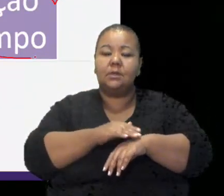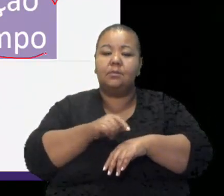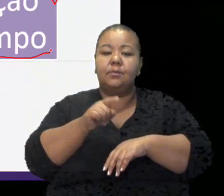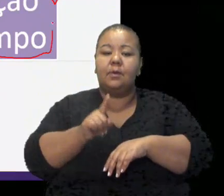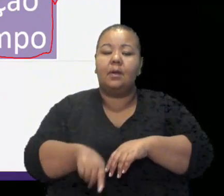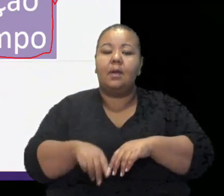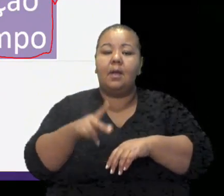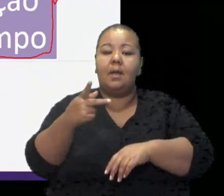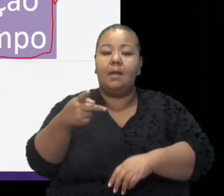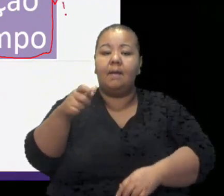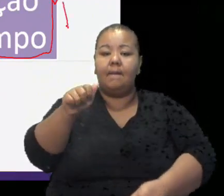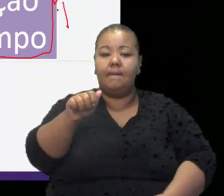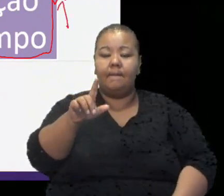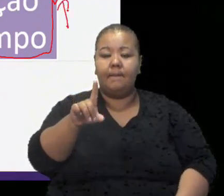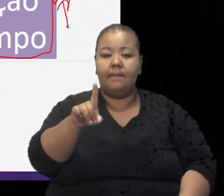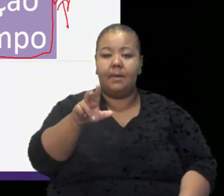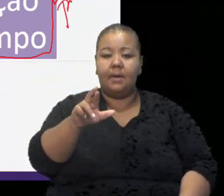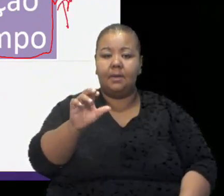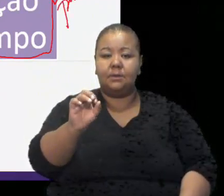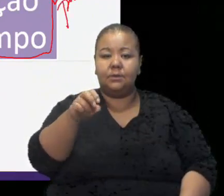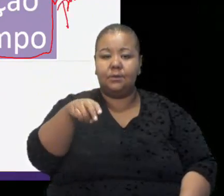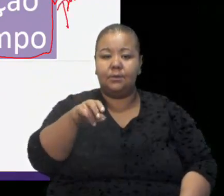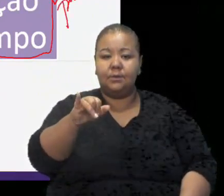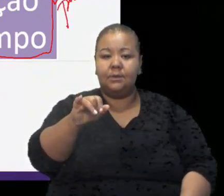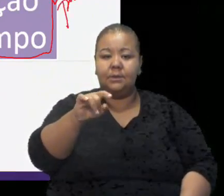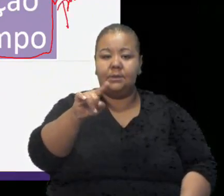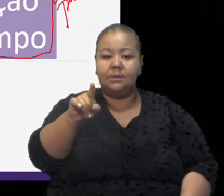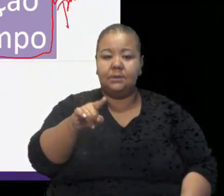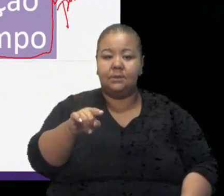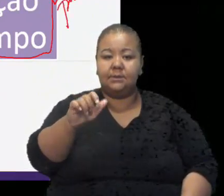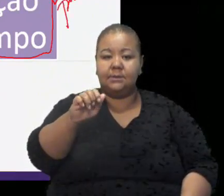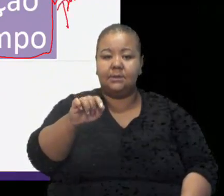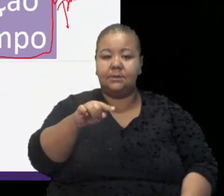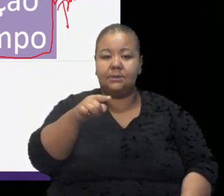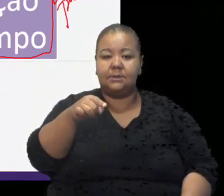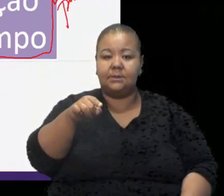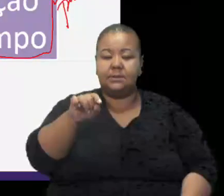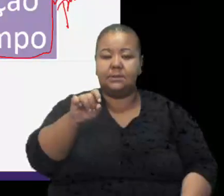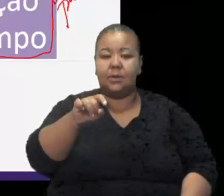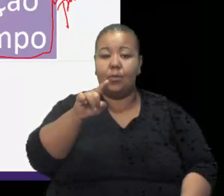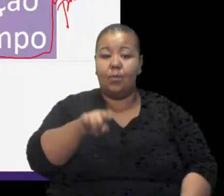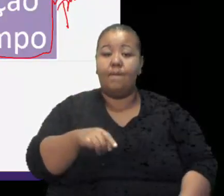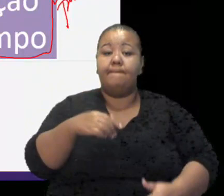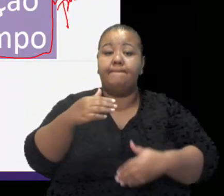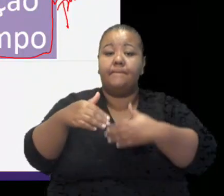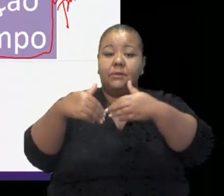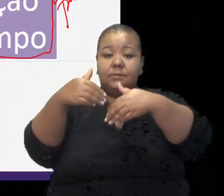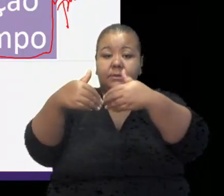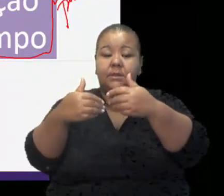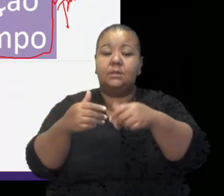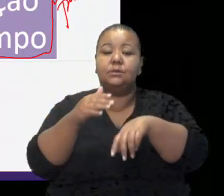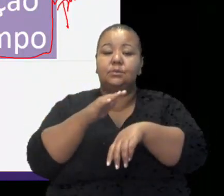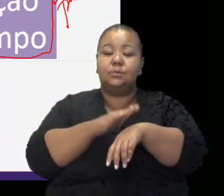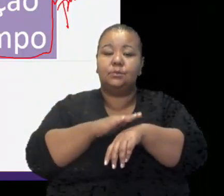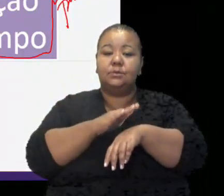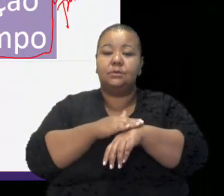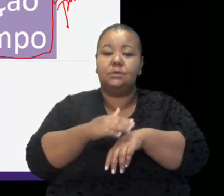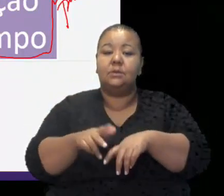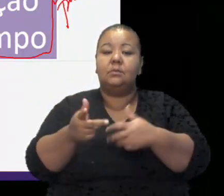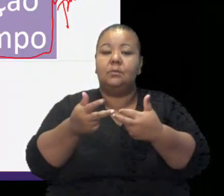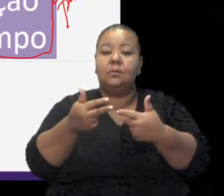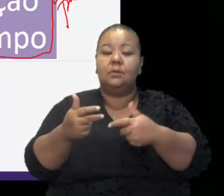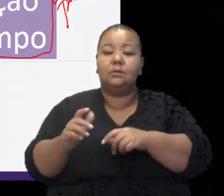de padronização de processos e também de padronização do tempo para que as